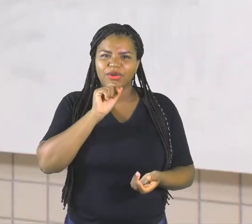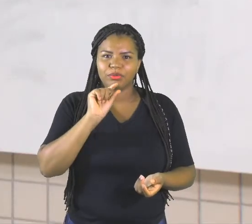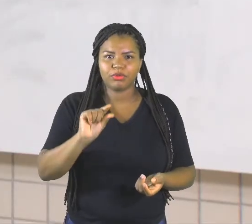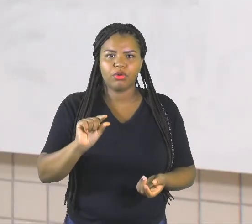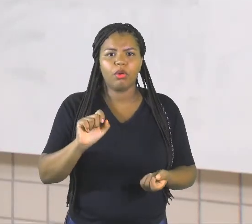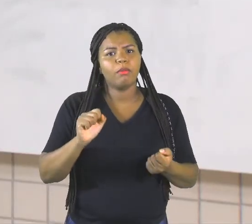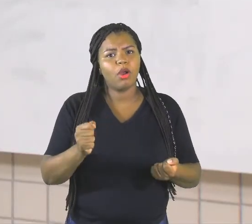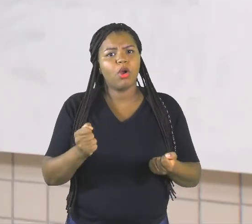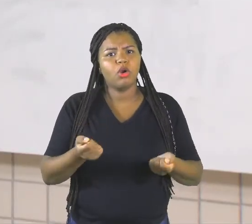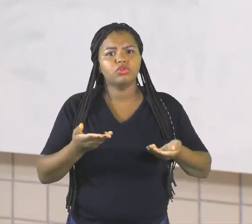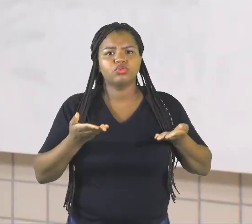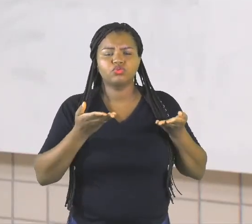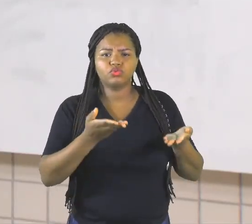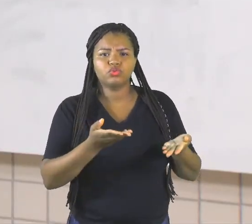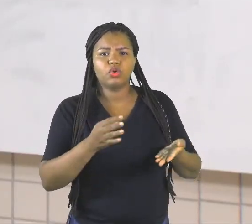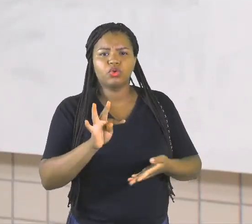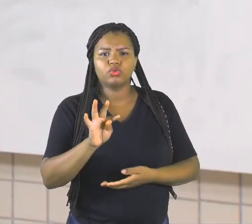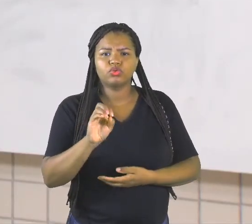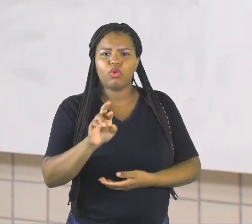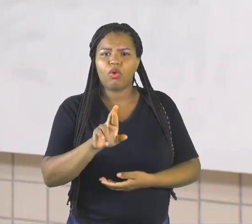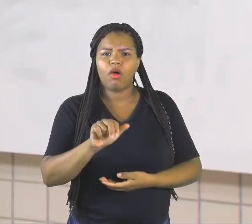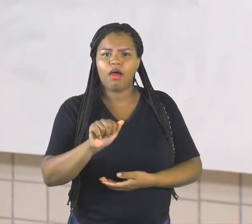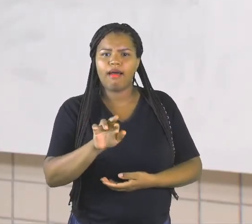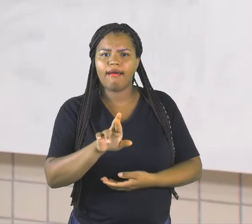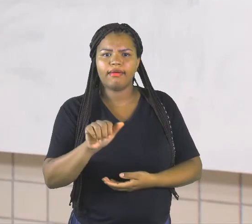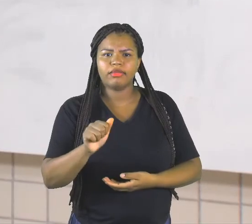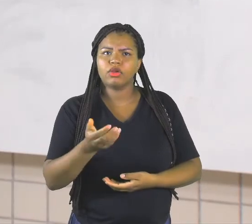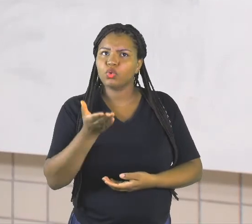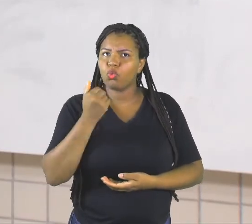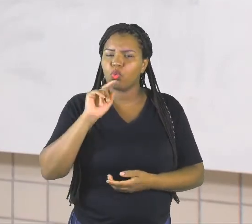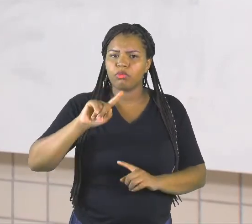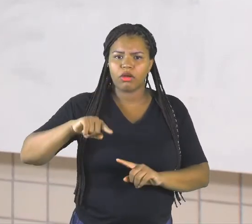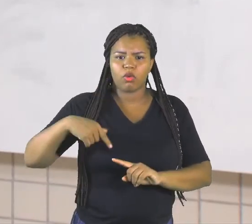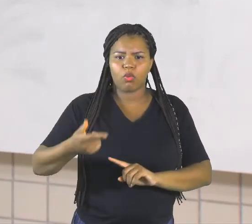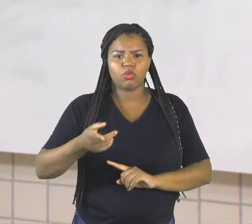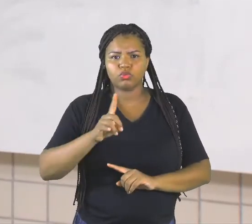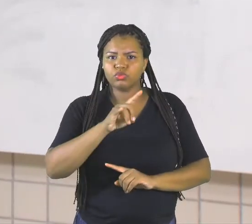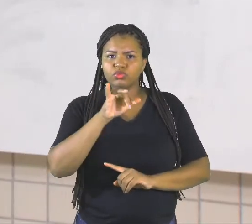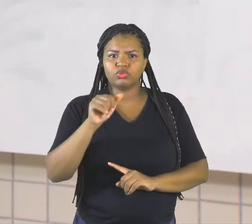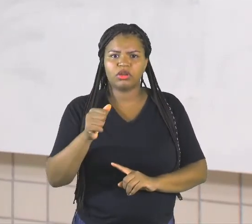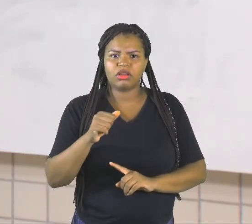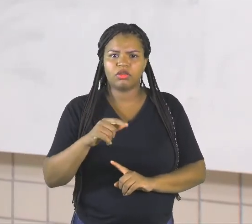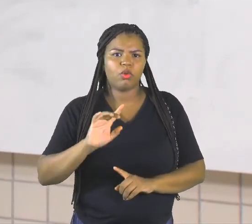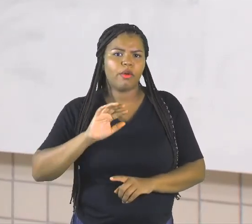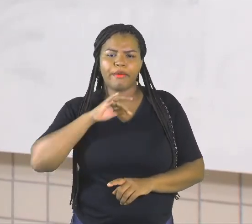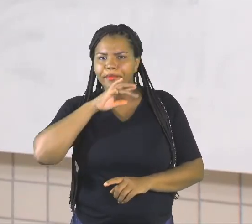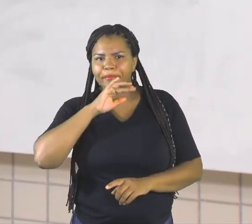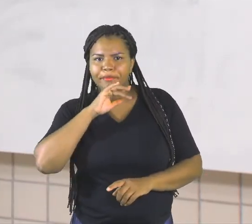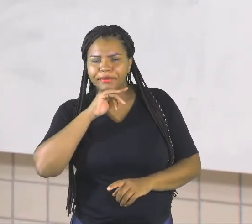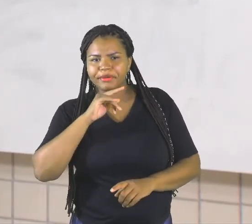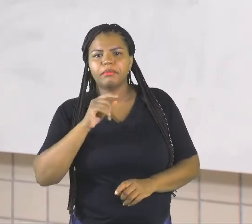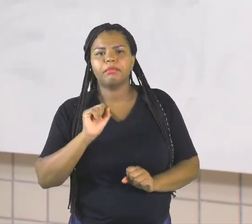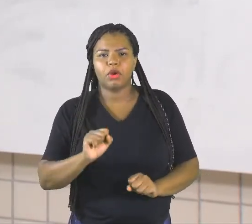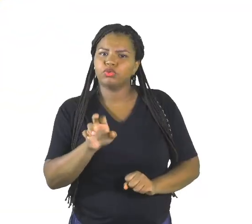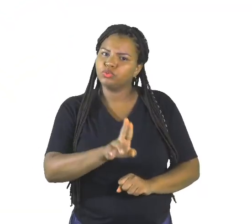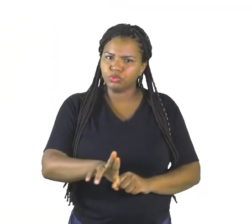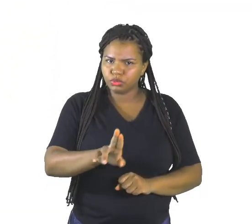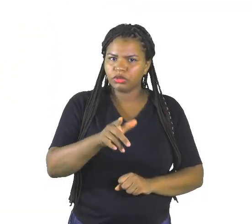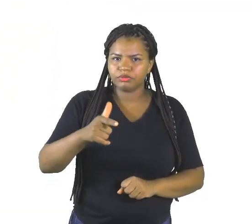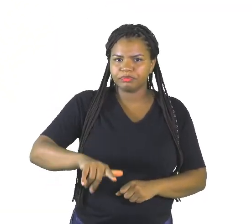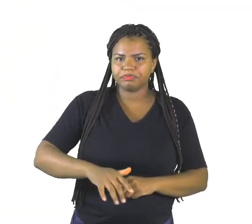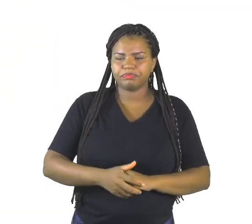ou mesmo consumido, né, no dia seguinte, não é uma coisa ruim ou estragado, ele pode ser utilizado.